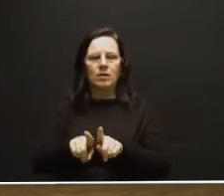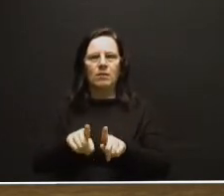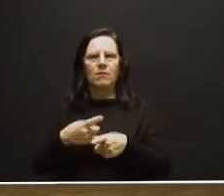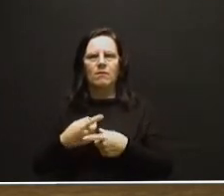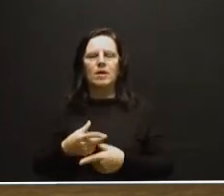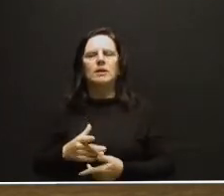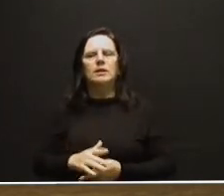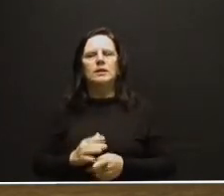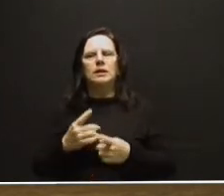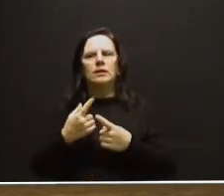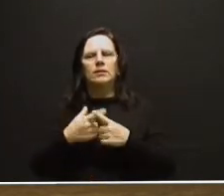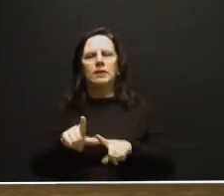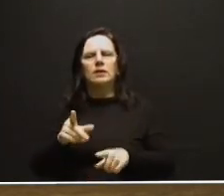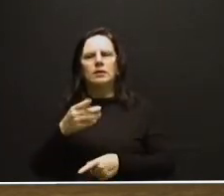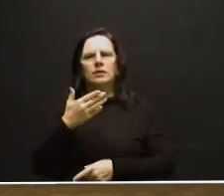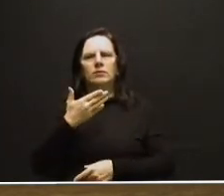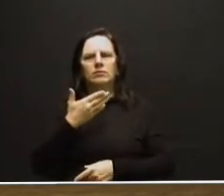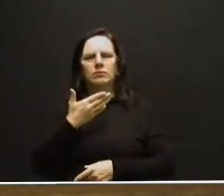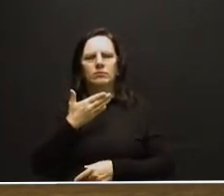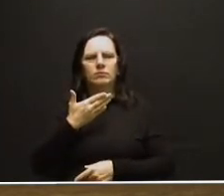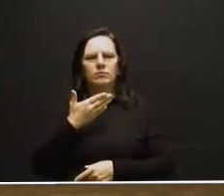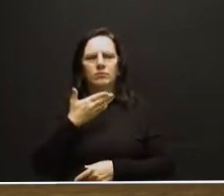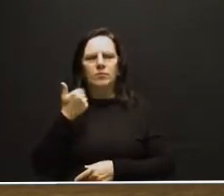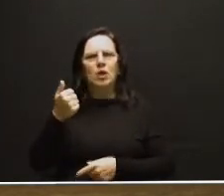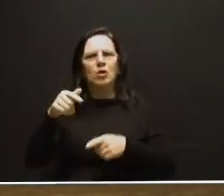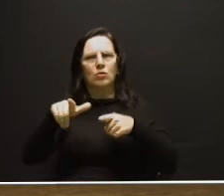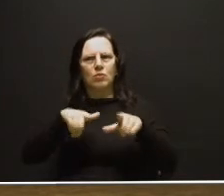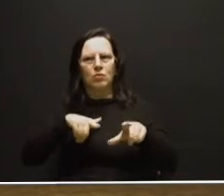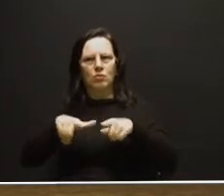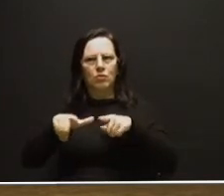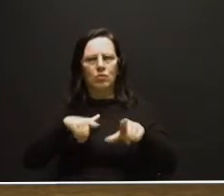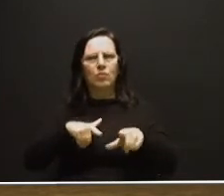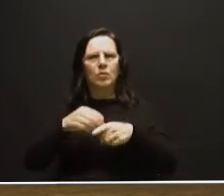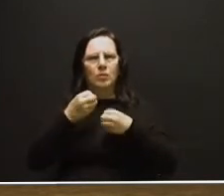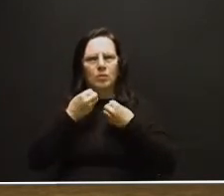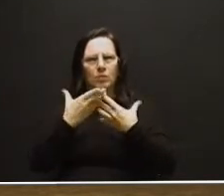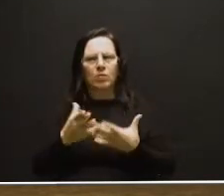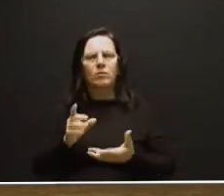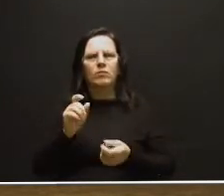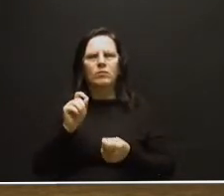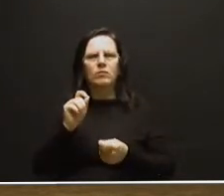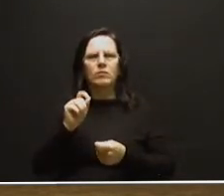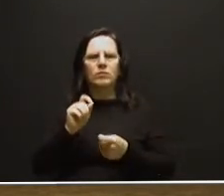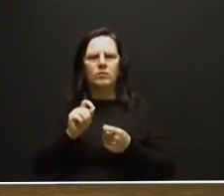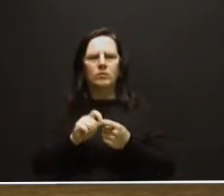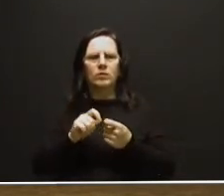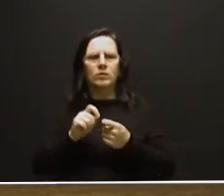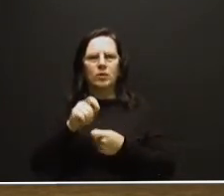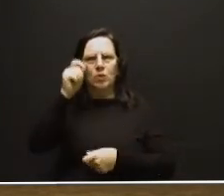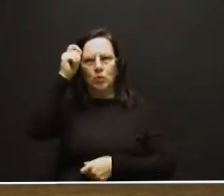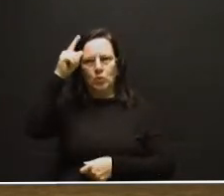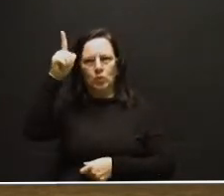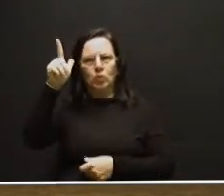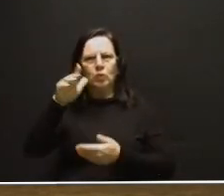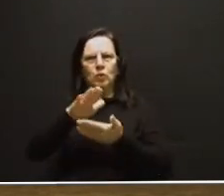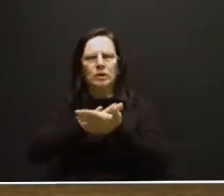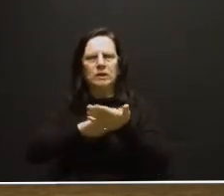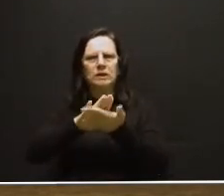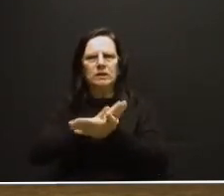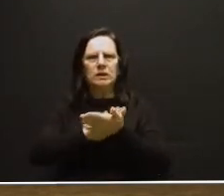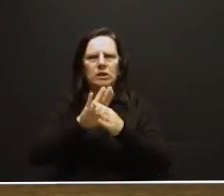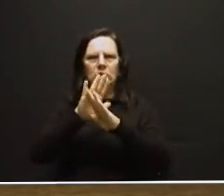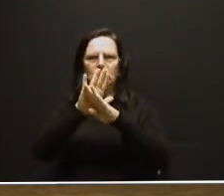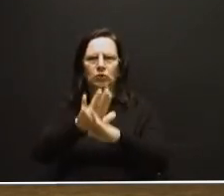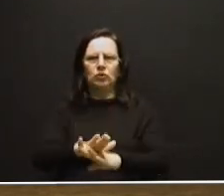seu melhor com pouca coisa o pedrinho lá fez muita coisa na cultura sem recurso então é só obrigação